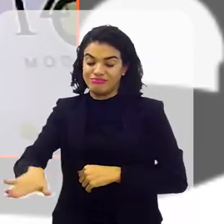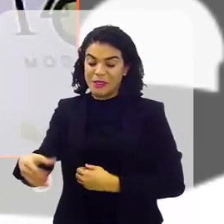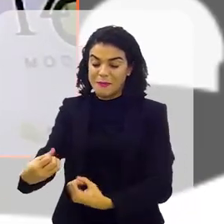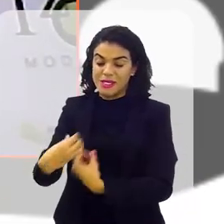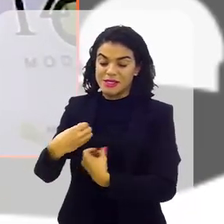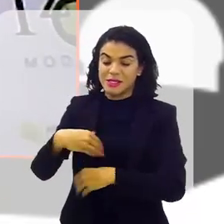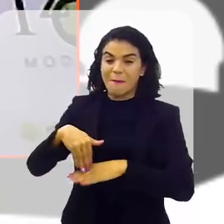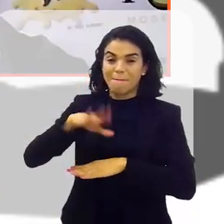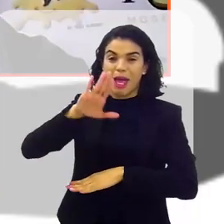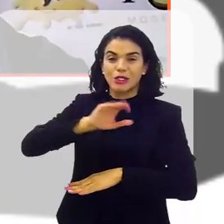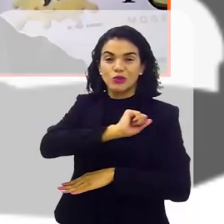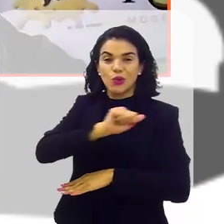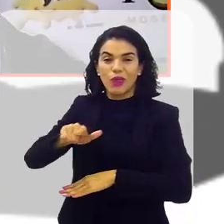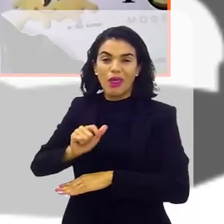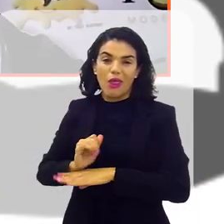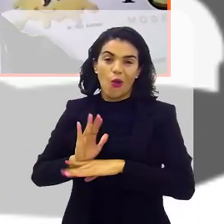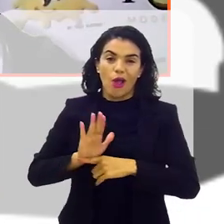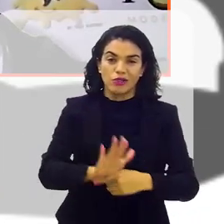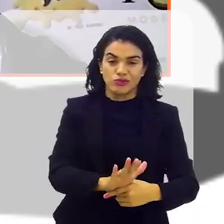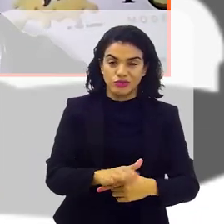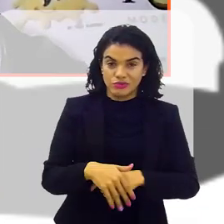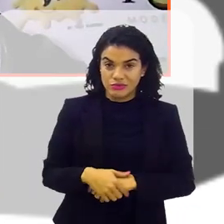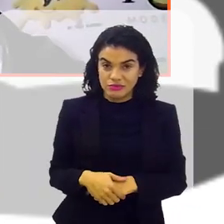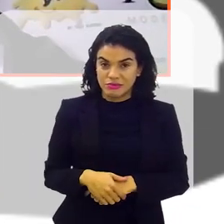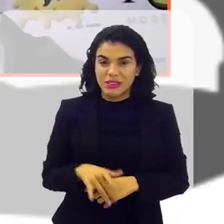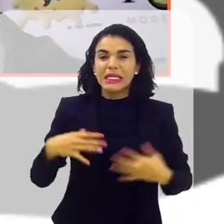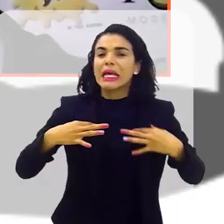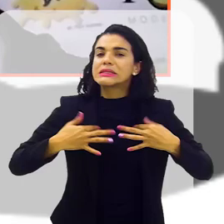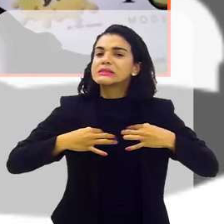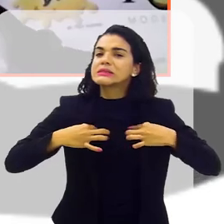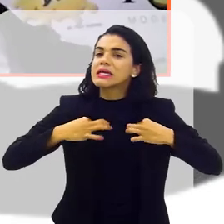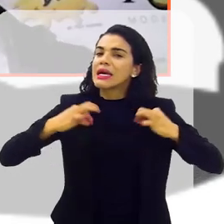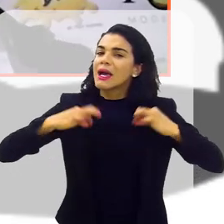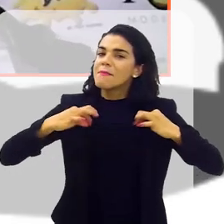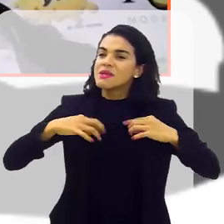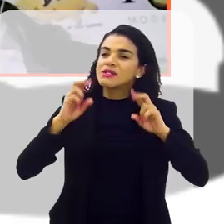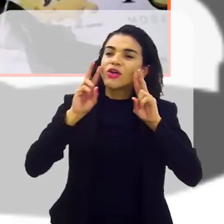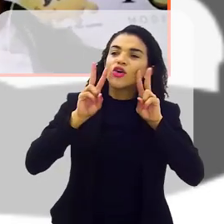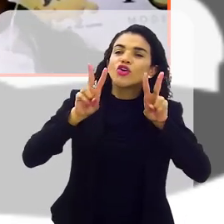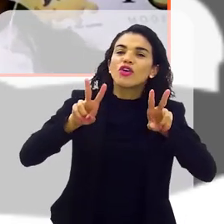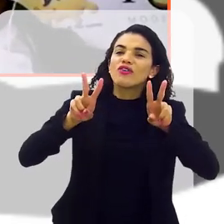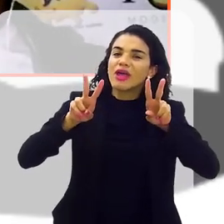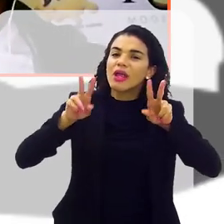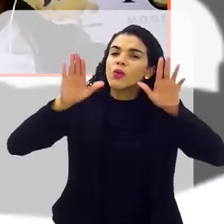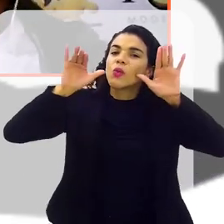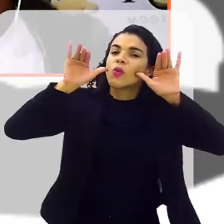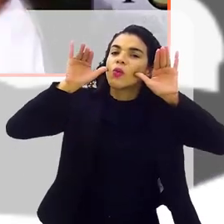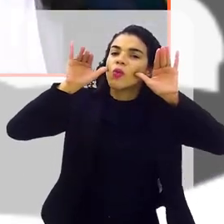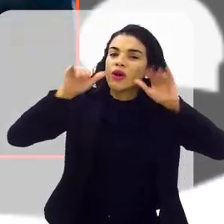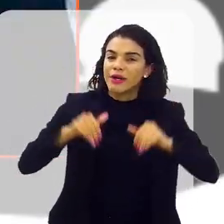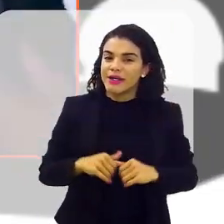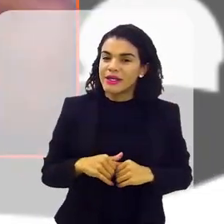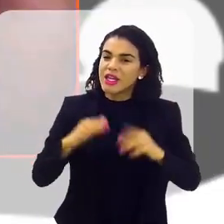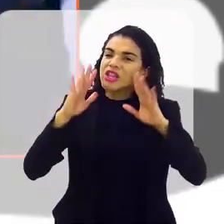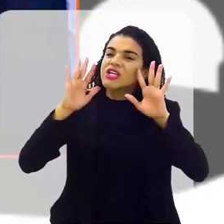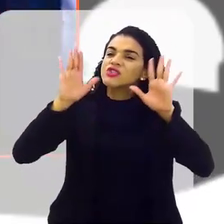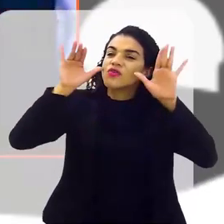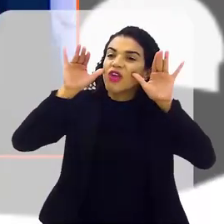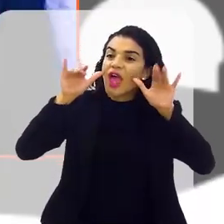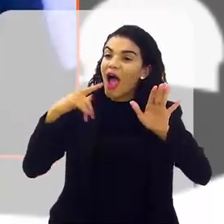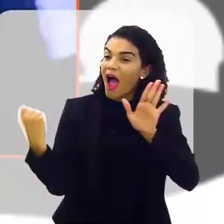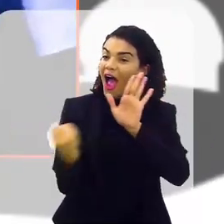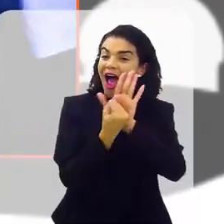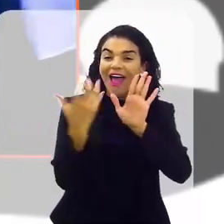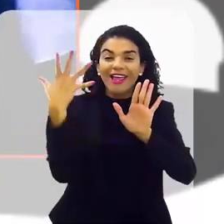mais do que eu ainda porque essa camisa que eu tô vendo você aí você tá levando pra gente deixa